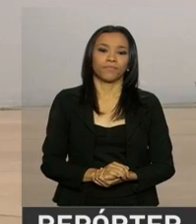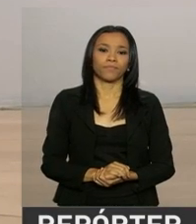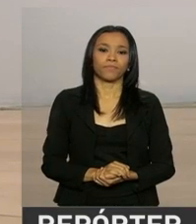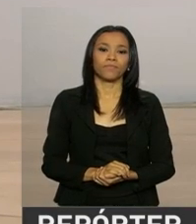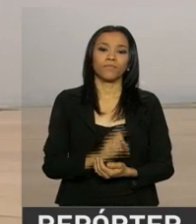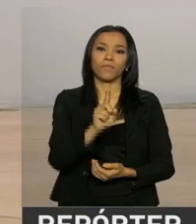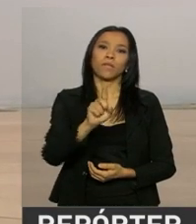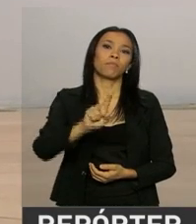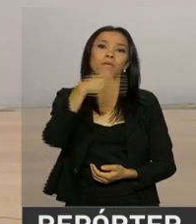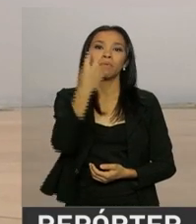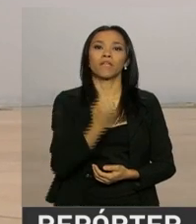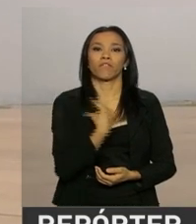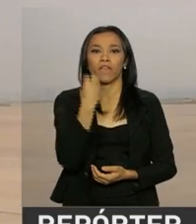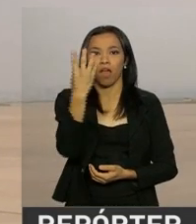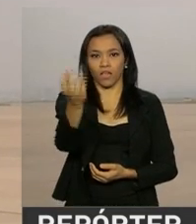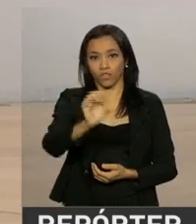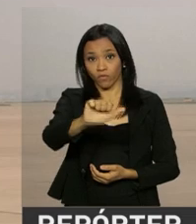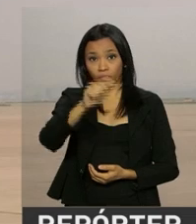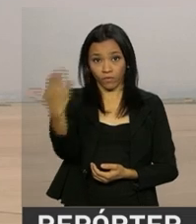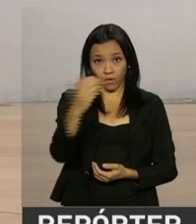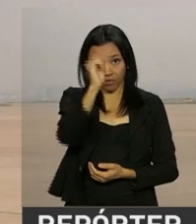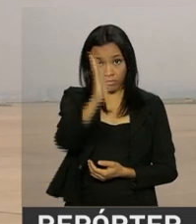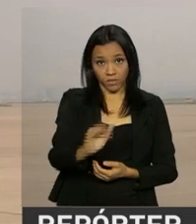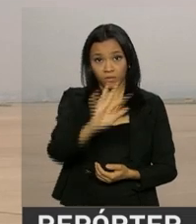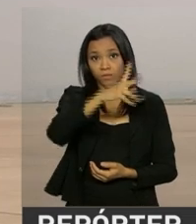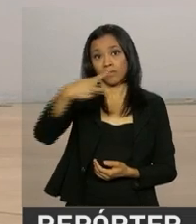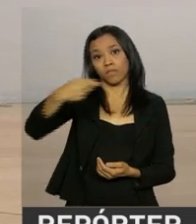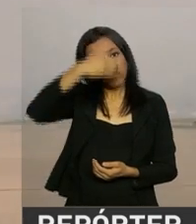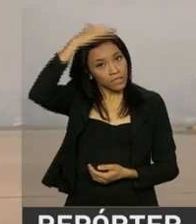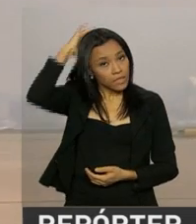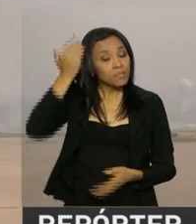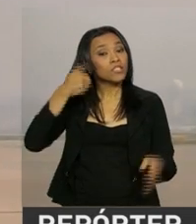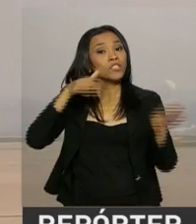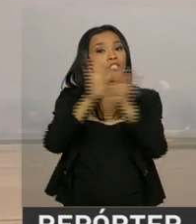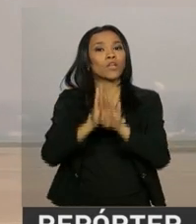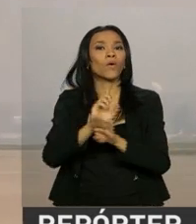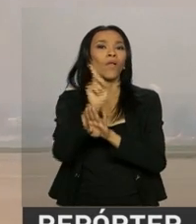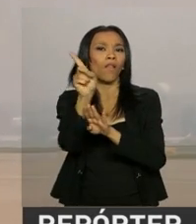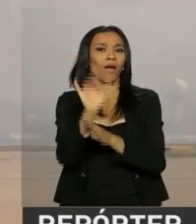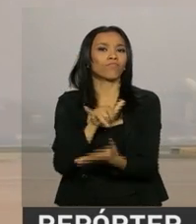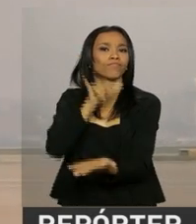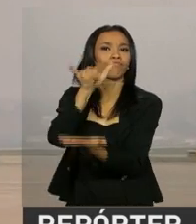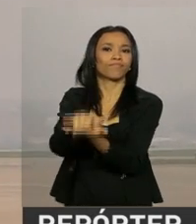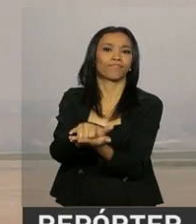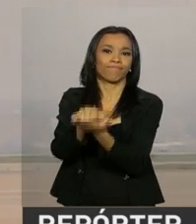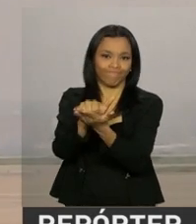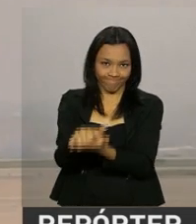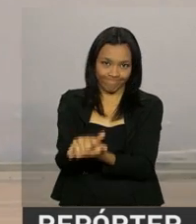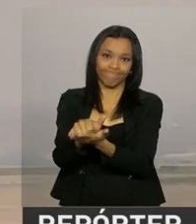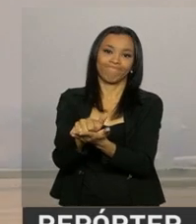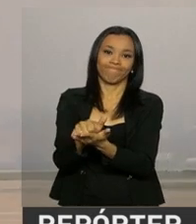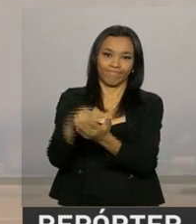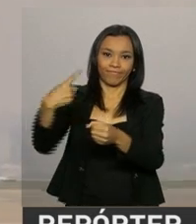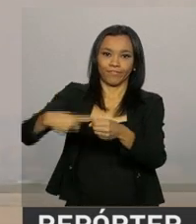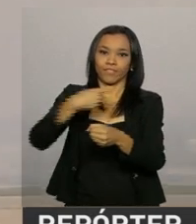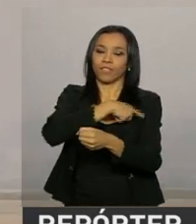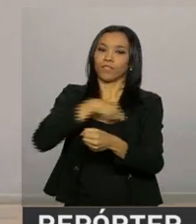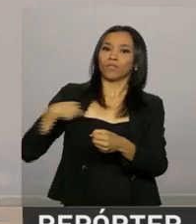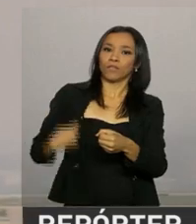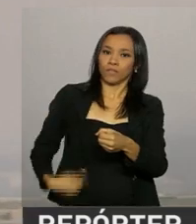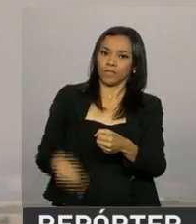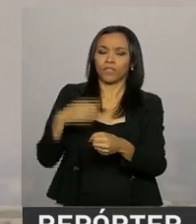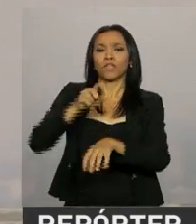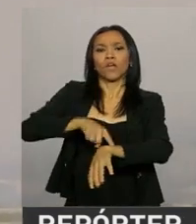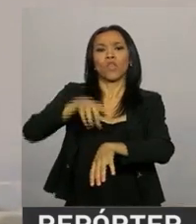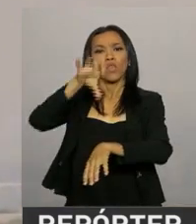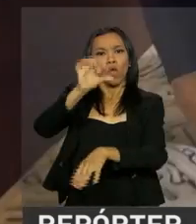Em sua primeira viagem internacional, o presidente Michel Temer chegou no Aeroporto Internacional de Xangai por volta das 9 horas da manhã,